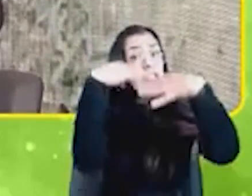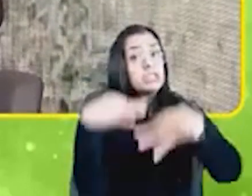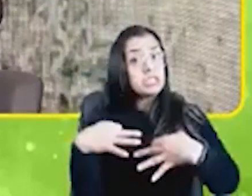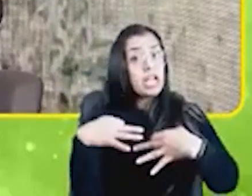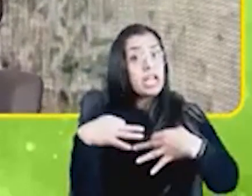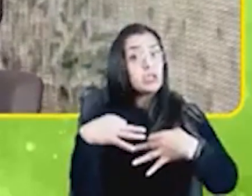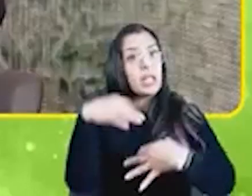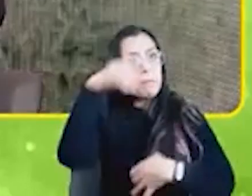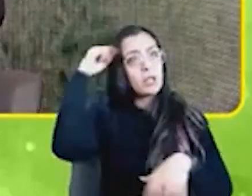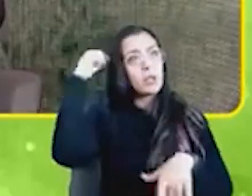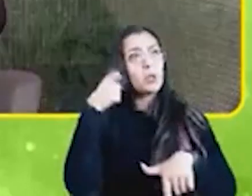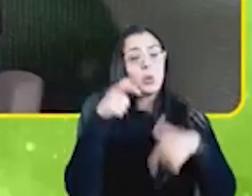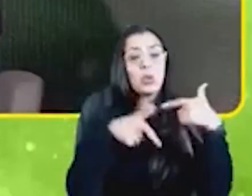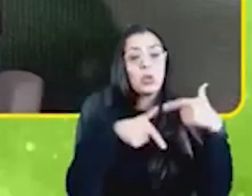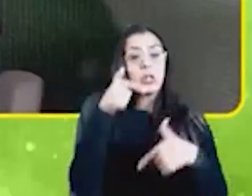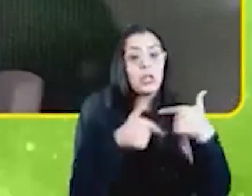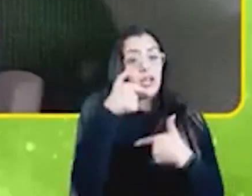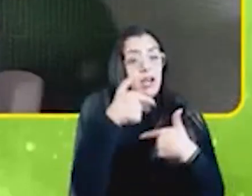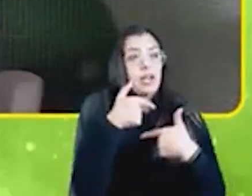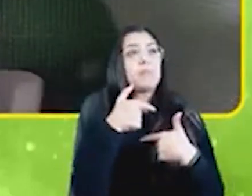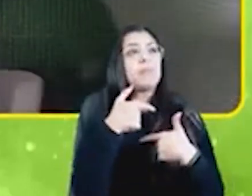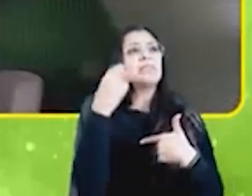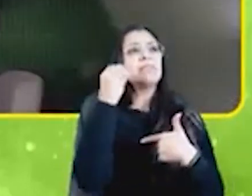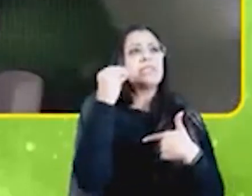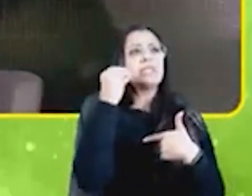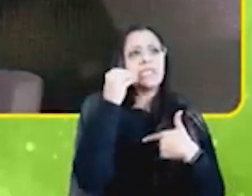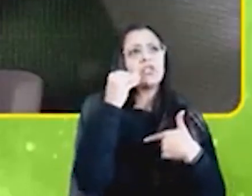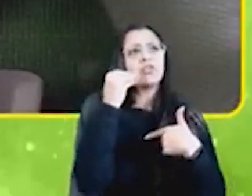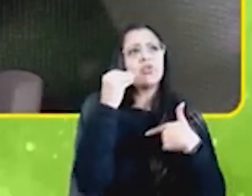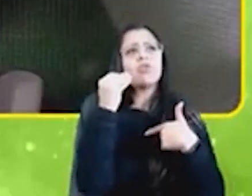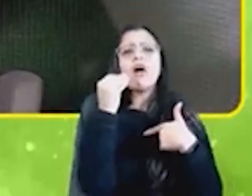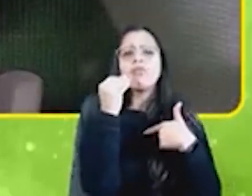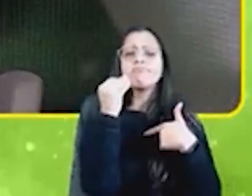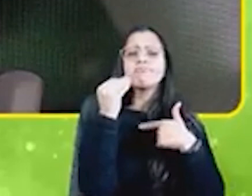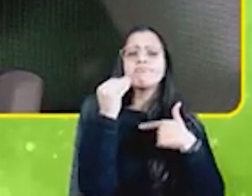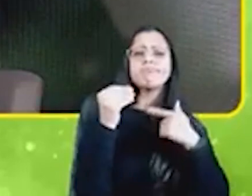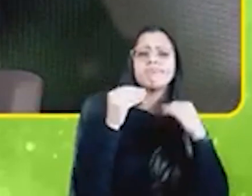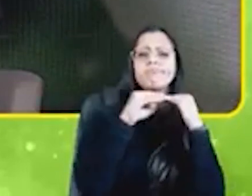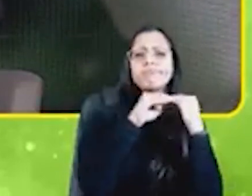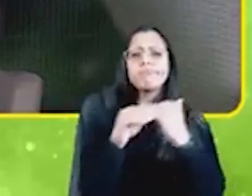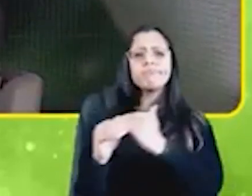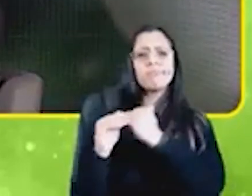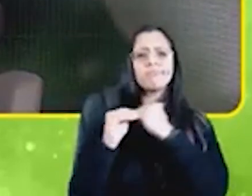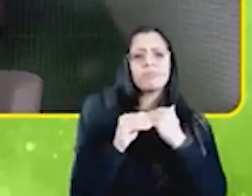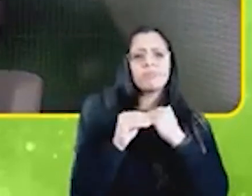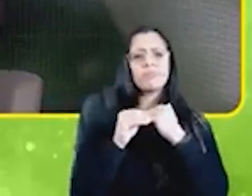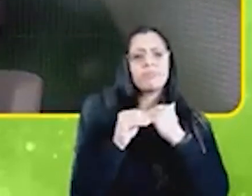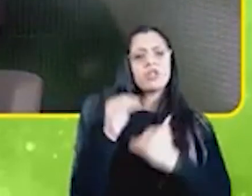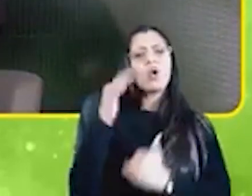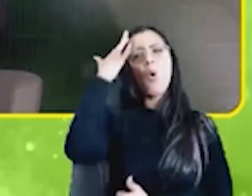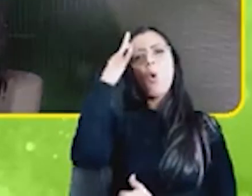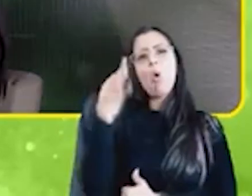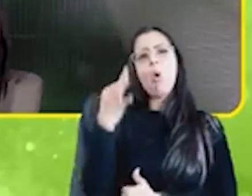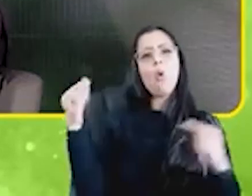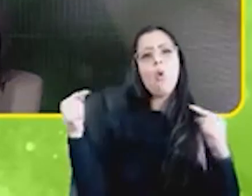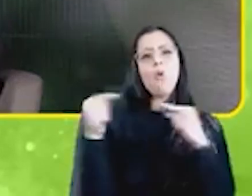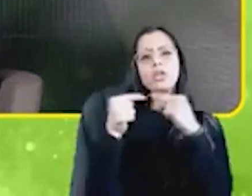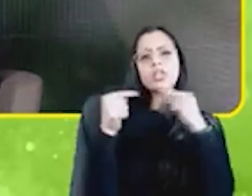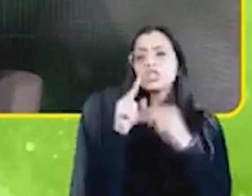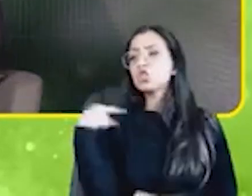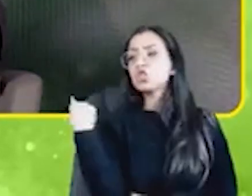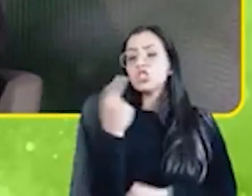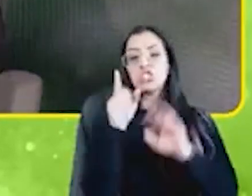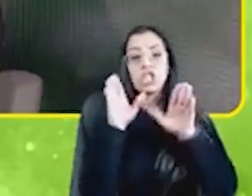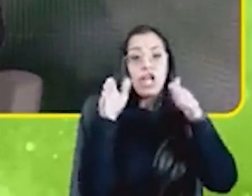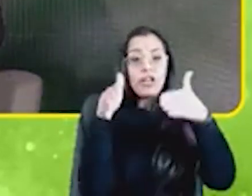proativa no âmbito do multilateralismo buscando construir as pontes para consensos que todos viemos aqui interessados e que essa